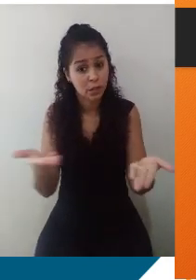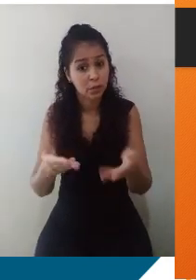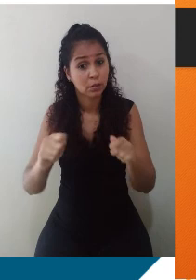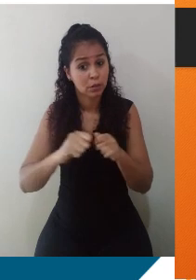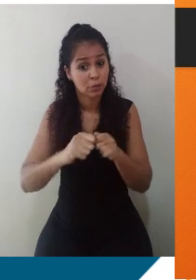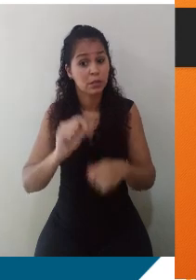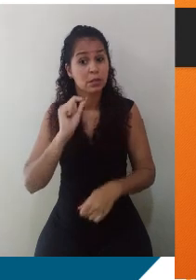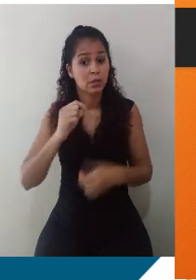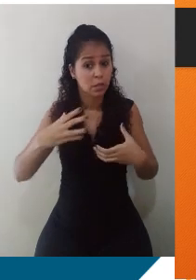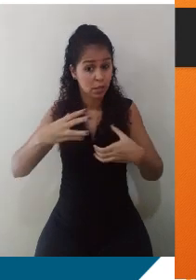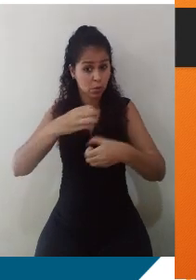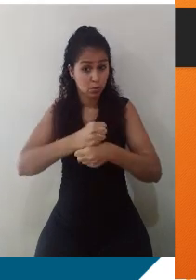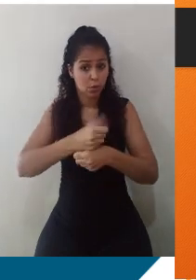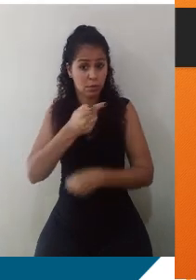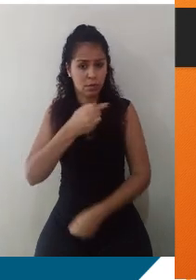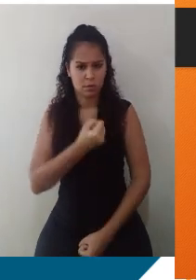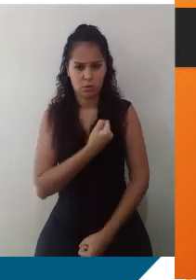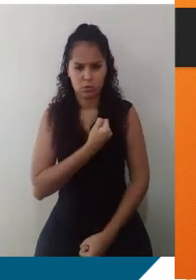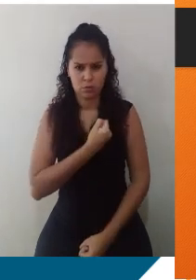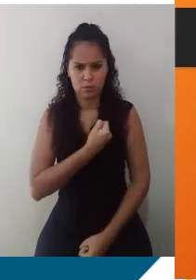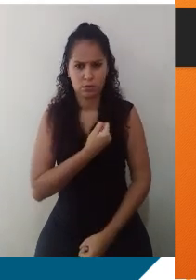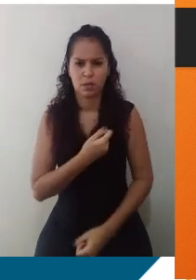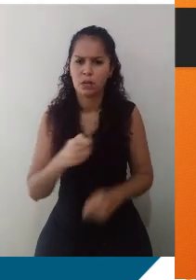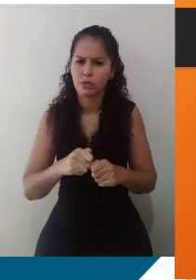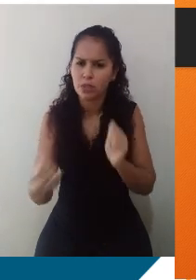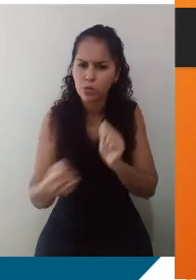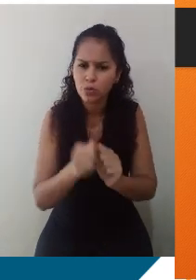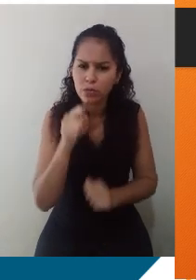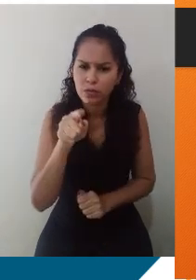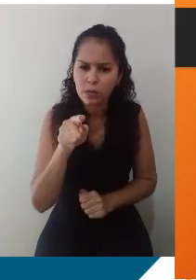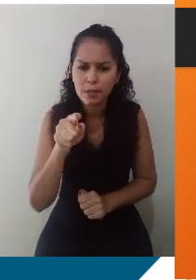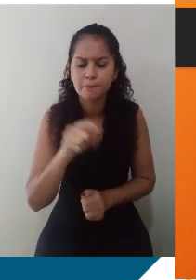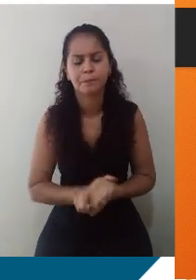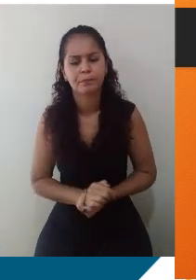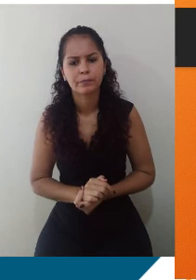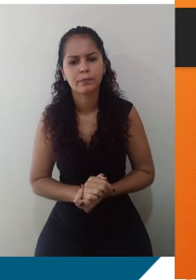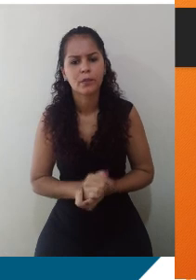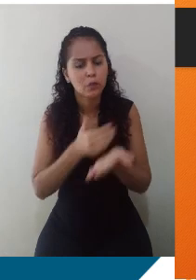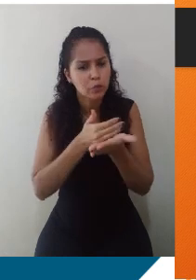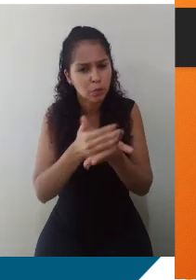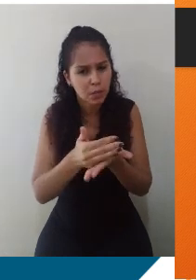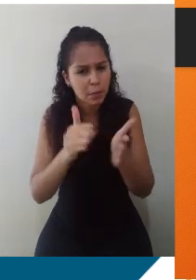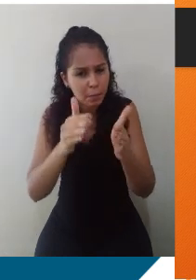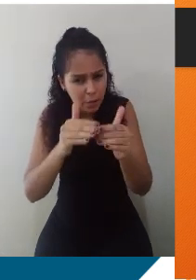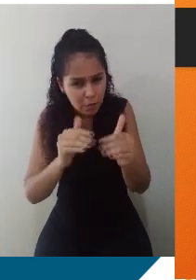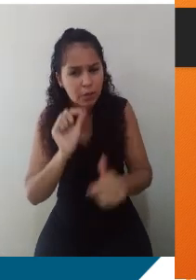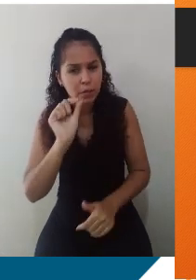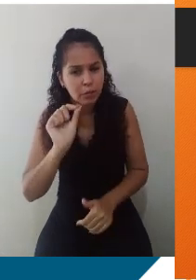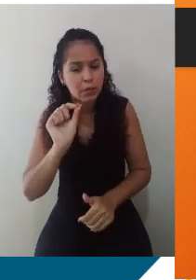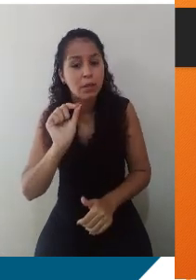você que nós façamos a soma desses 7 números. Eu vou fazer isso com você de uma forma pouco usual. Eu vou começar pedindo que